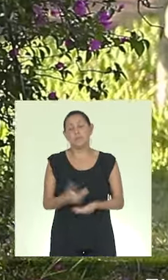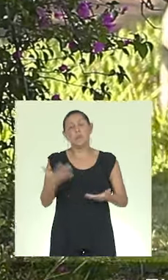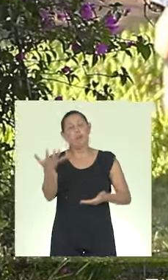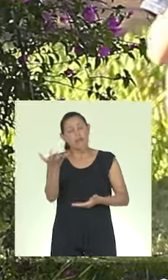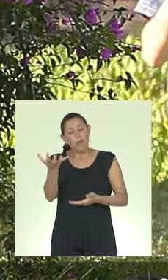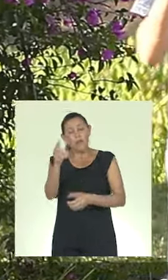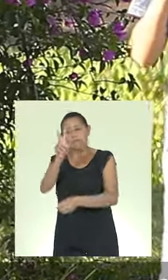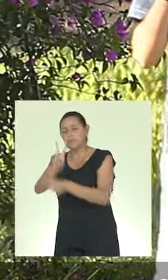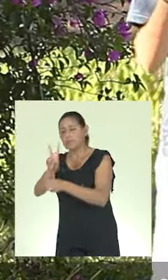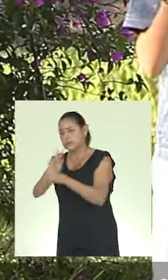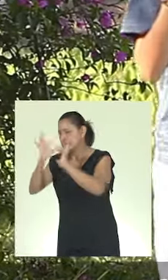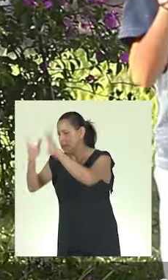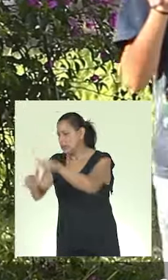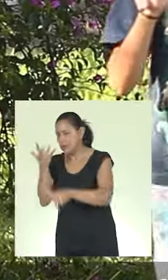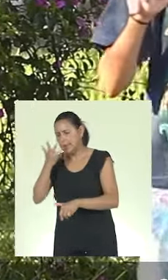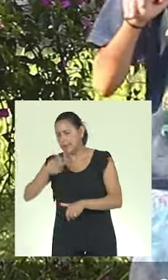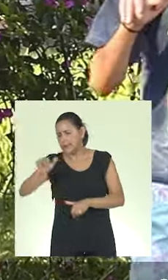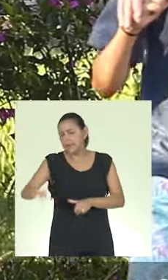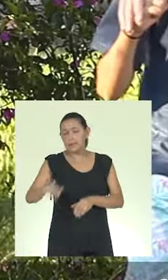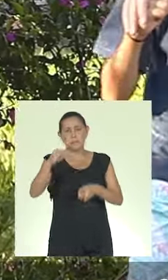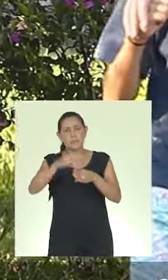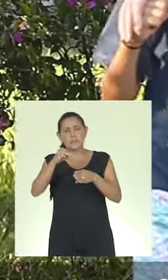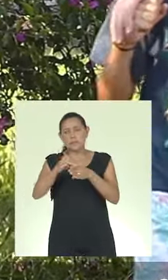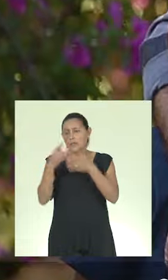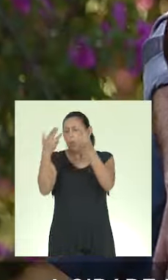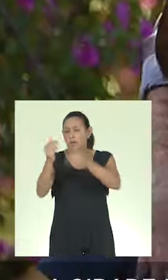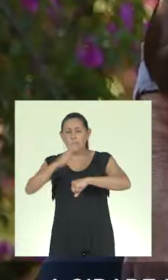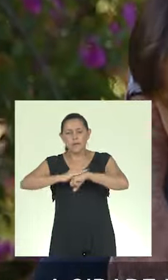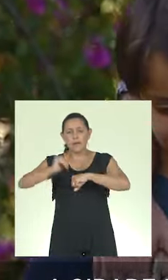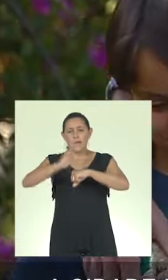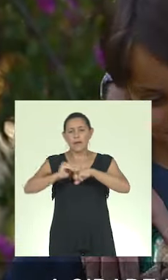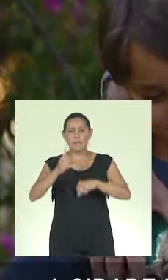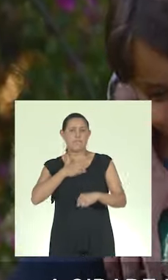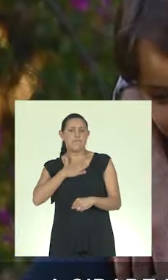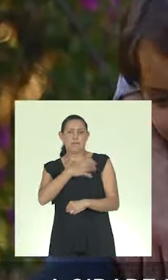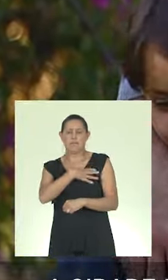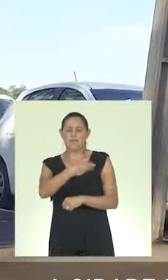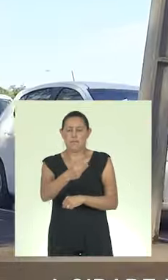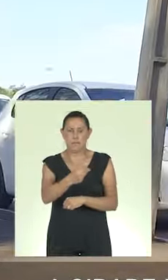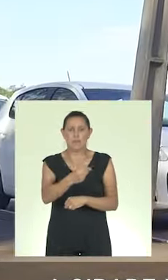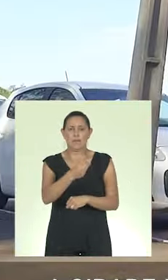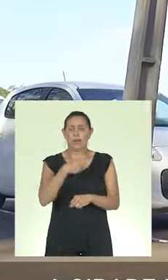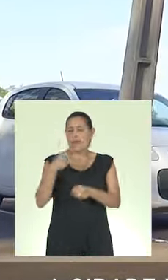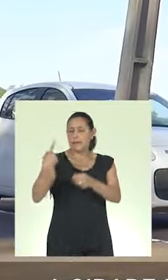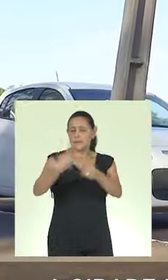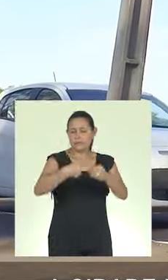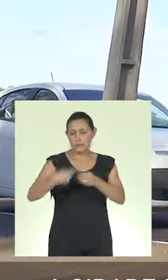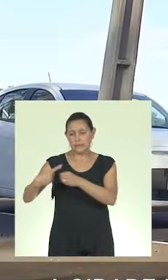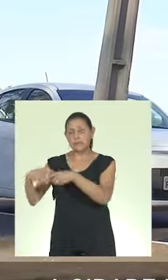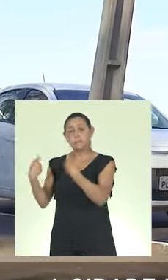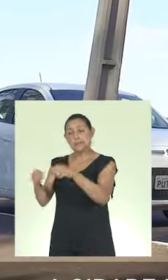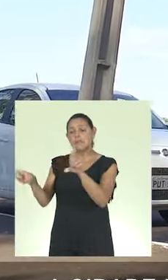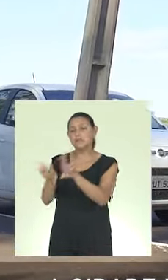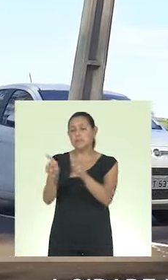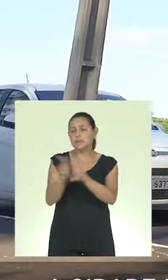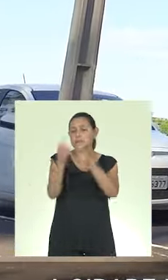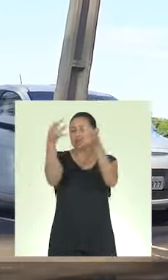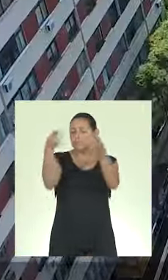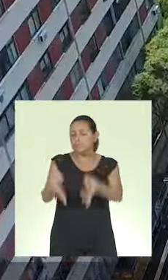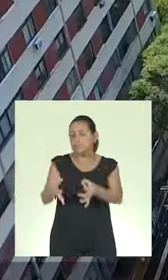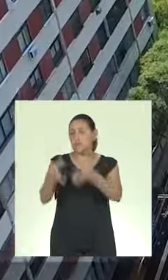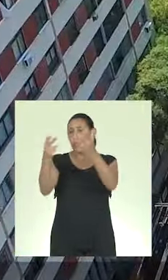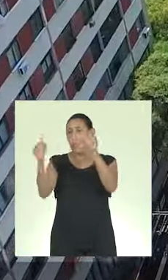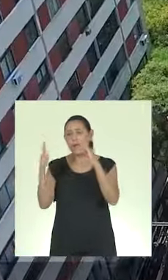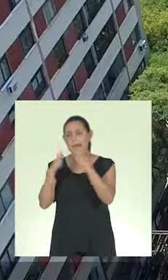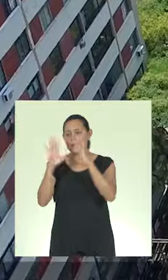crianças de Maringá com o mesmo carinho que cuido dos meus filhos. A cidade precisa ser tratada como a casa de uma grande família,